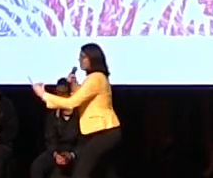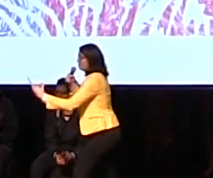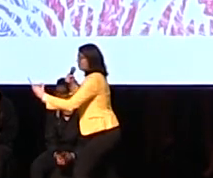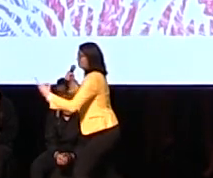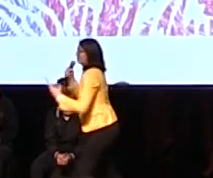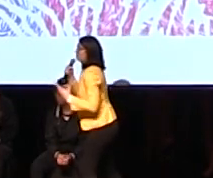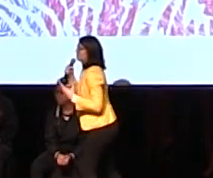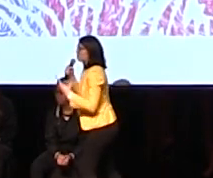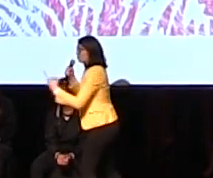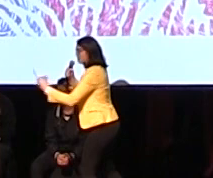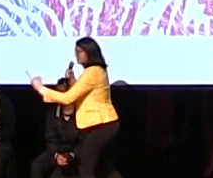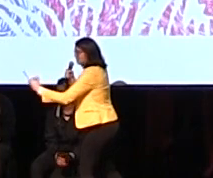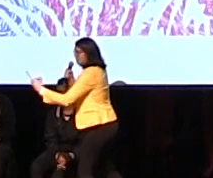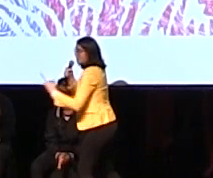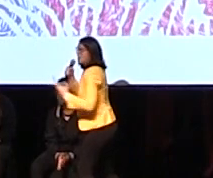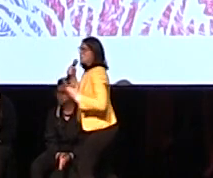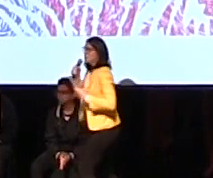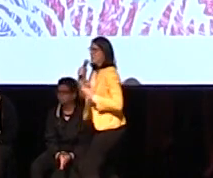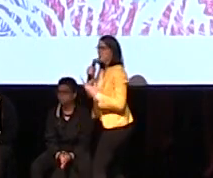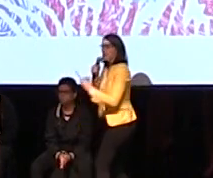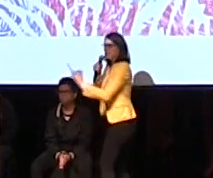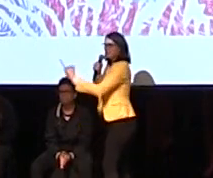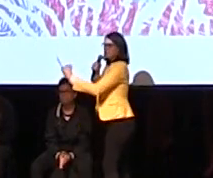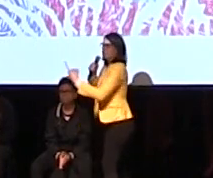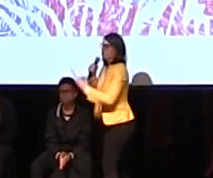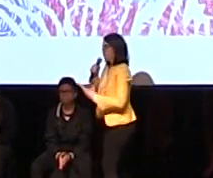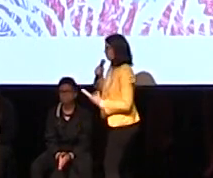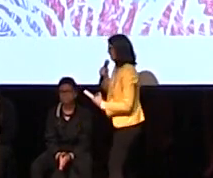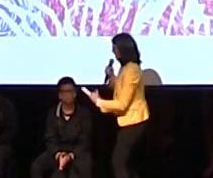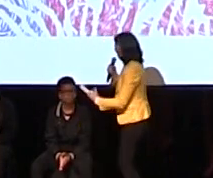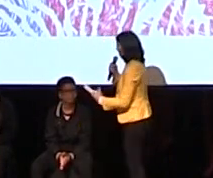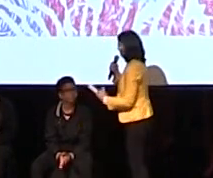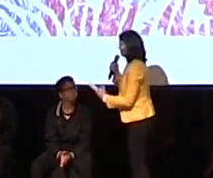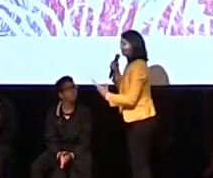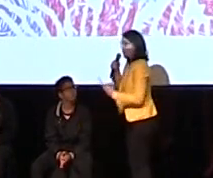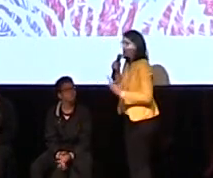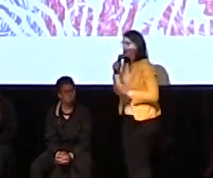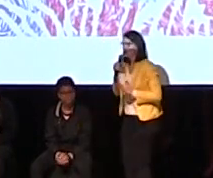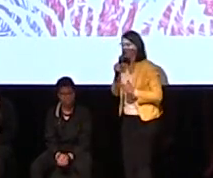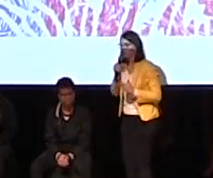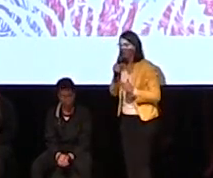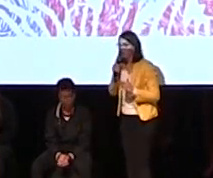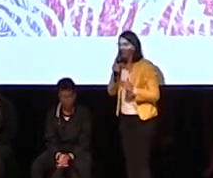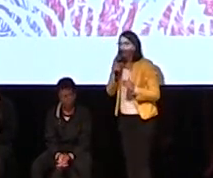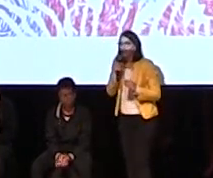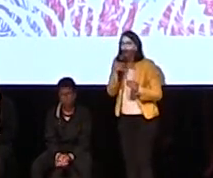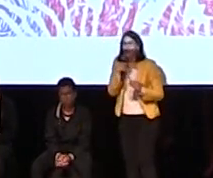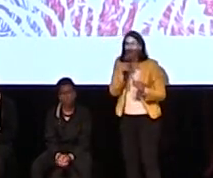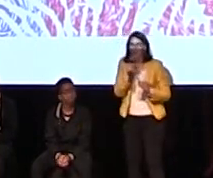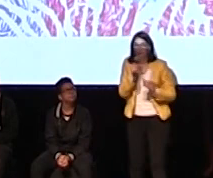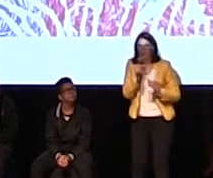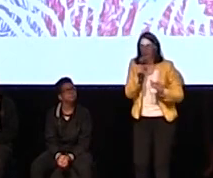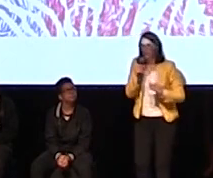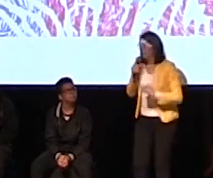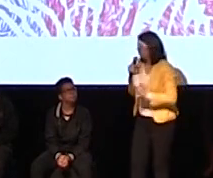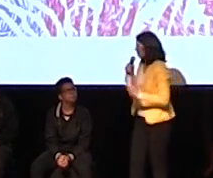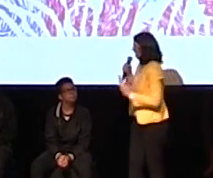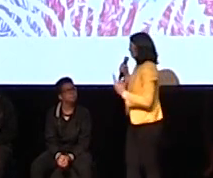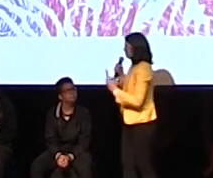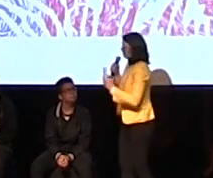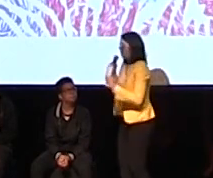ali no SEI, ó, onde a gente começa a trabalhar lá no SEI. Ali está o futuro. Esses aqui são o presente. E eu queria aproveitar